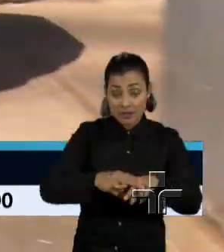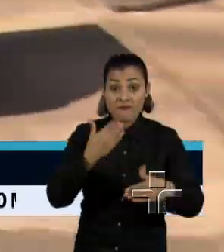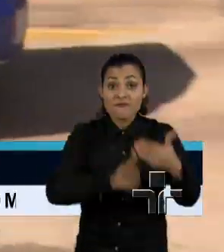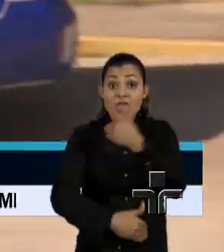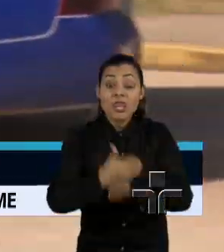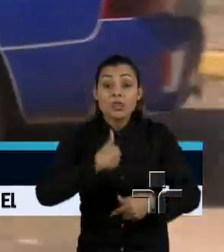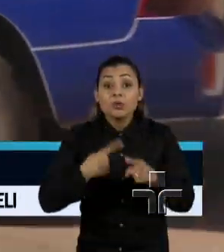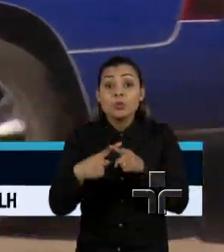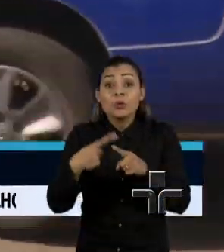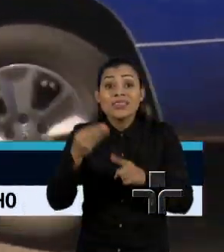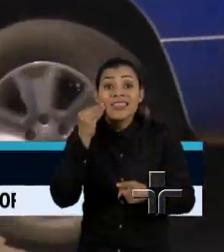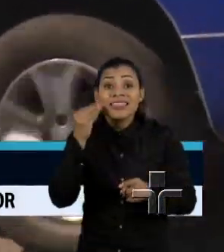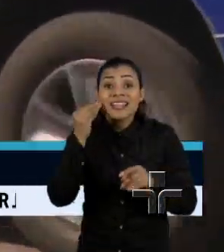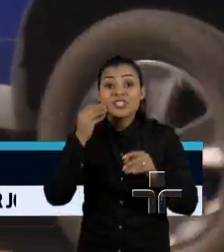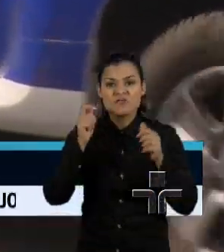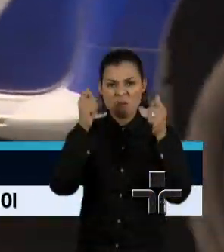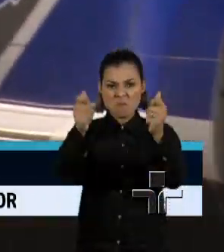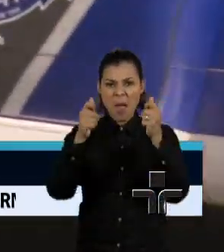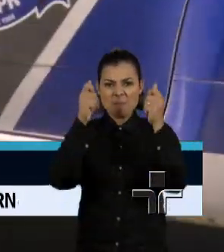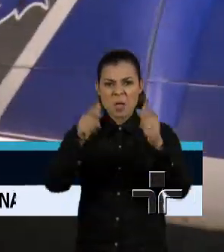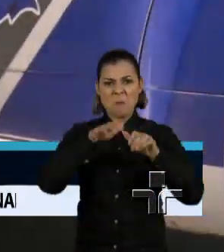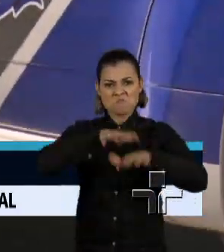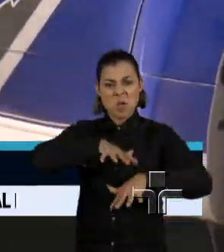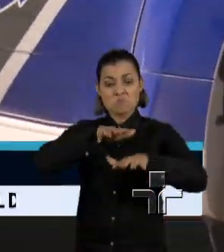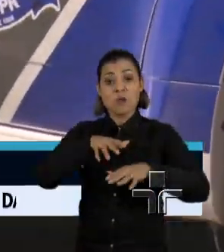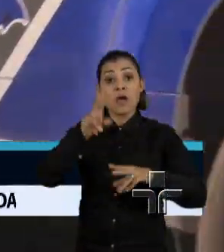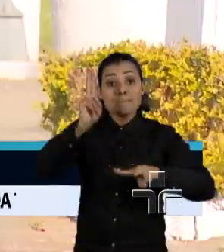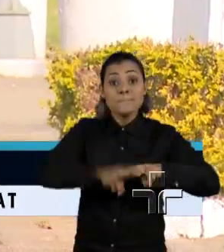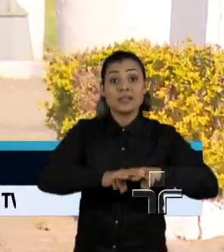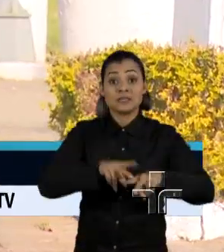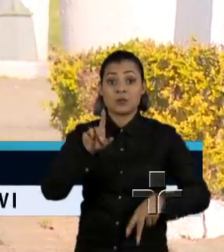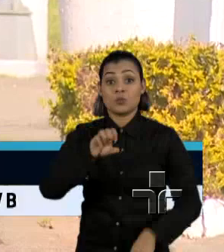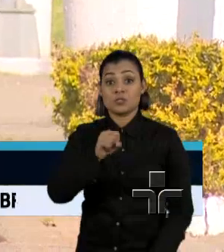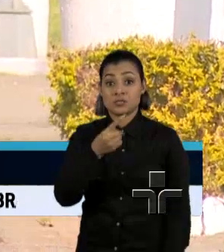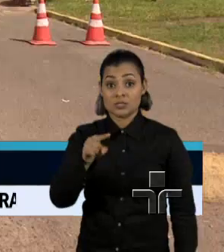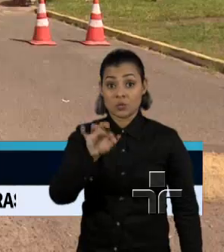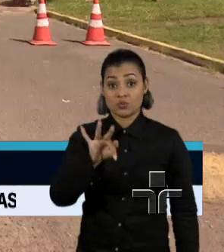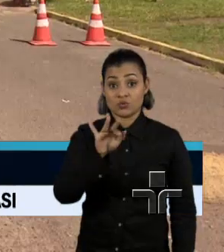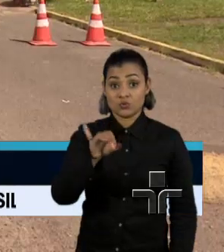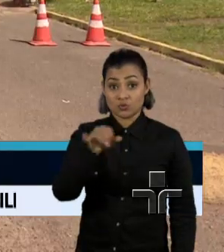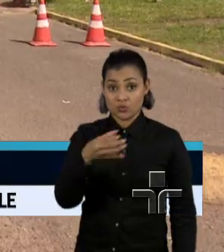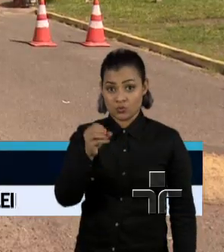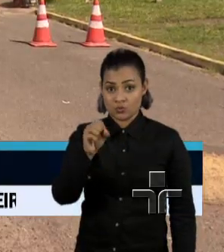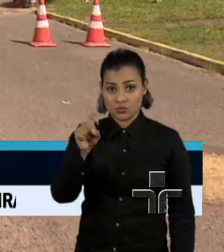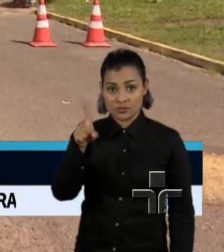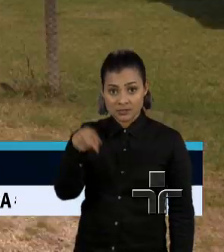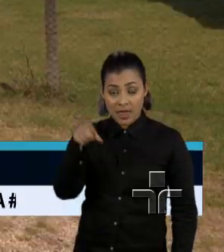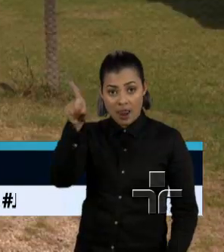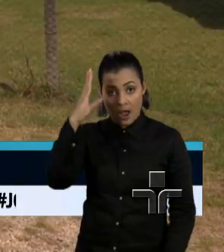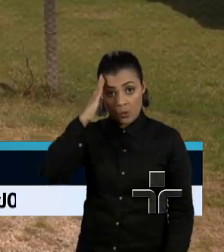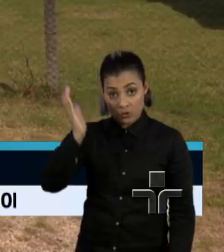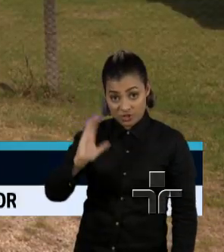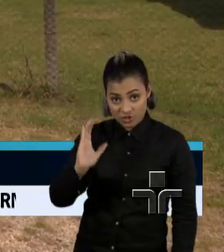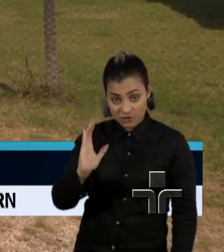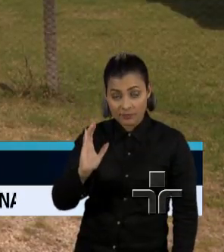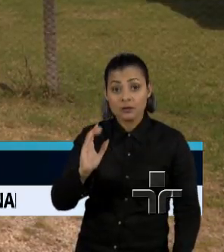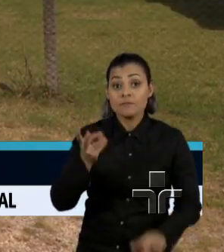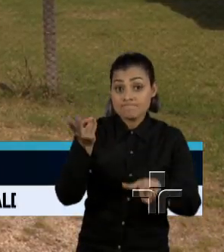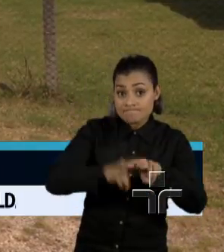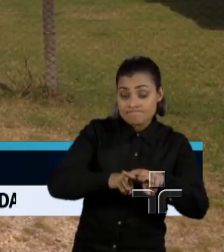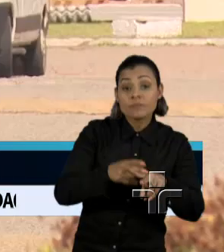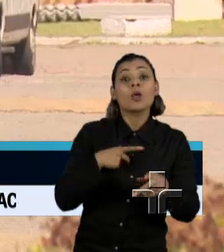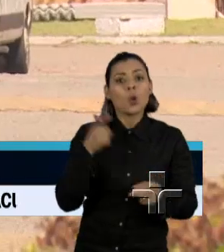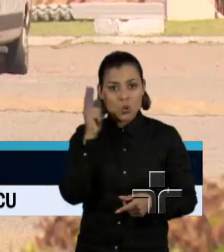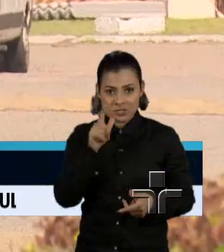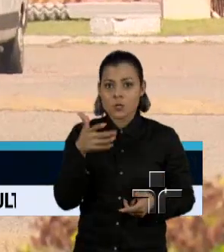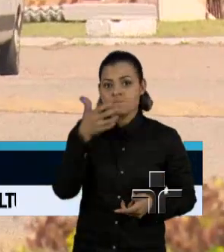uma tentativa de rebelião no Complexo Médico Penal em São José dos Pinhais, região metropolitana de Curitiba. A situação foi